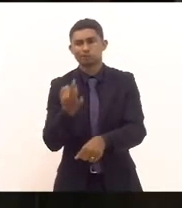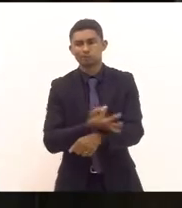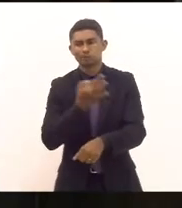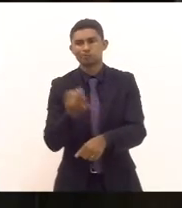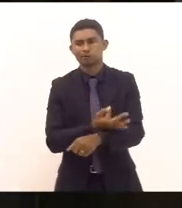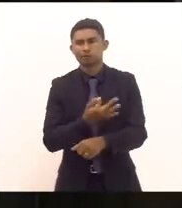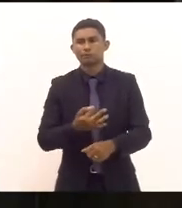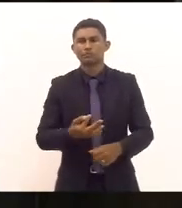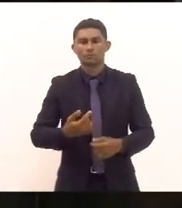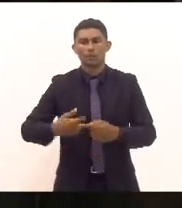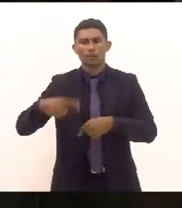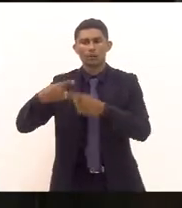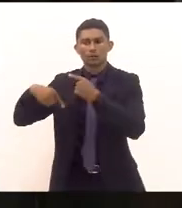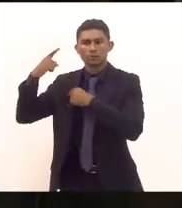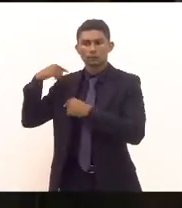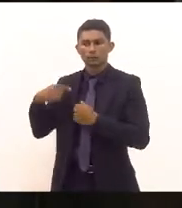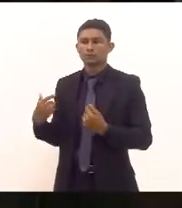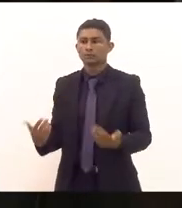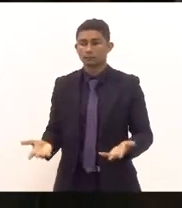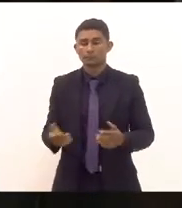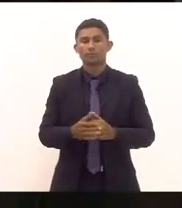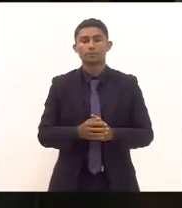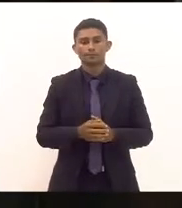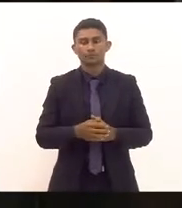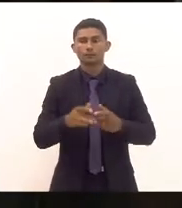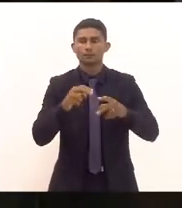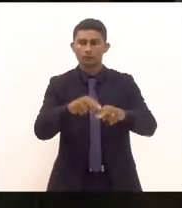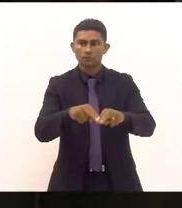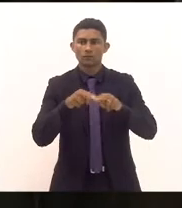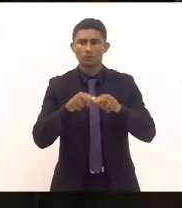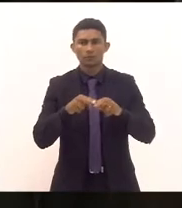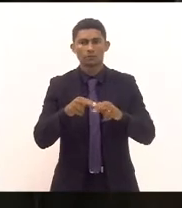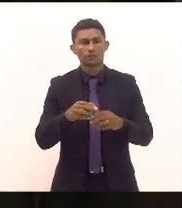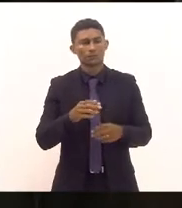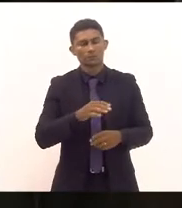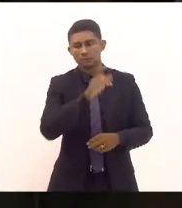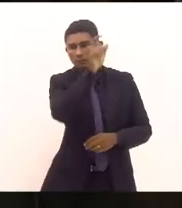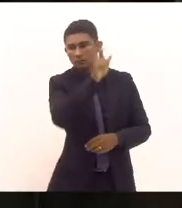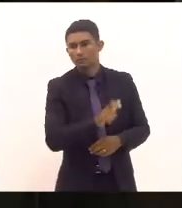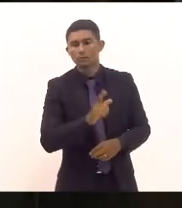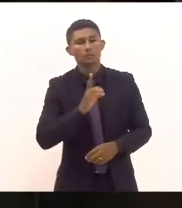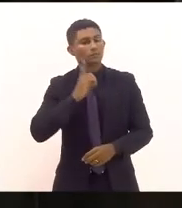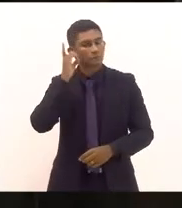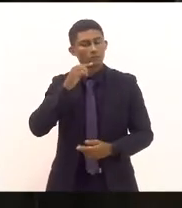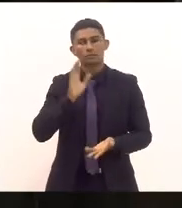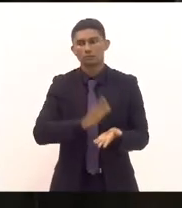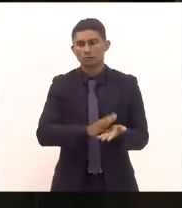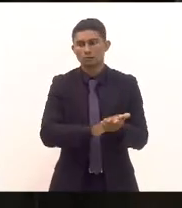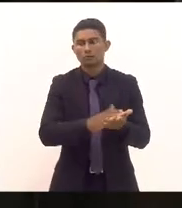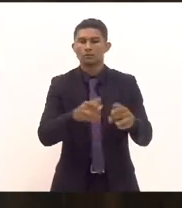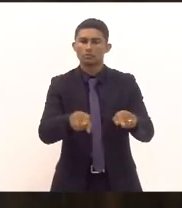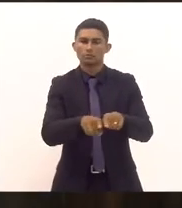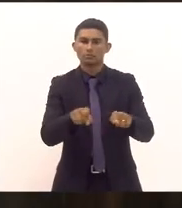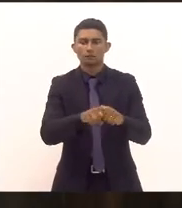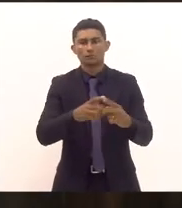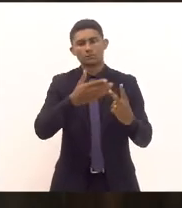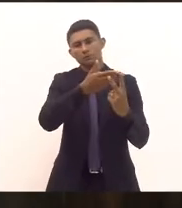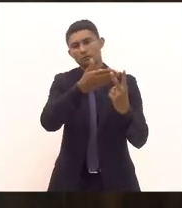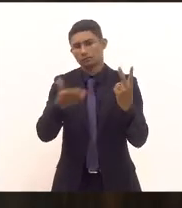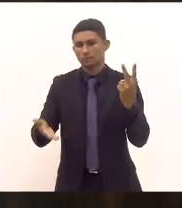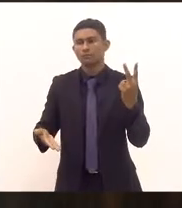impulsionada pela ancestralidade então por isso parabens a mandar tá pela iniciativa e parabéns por vocês